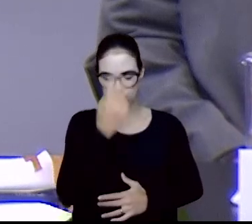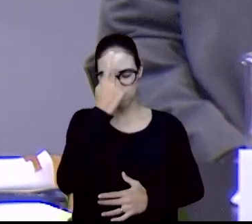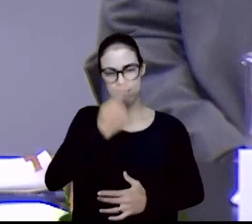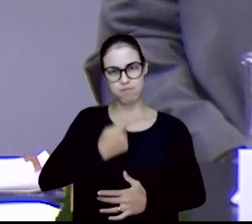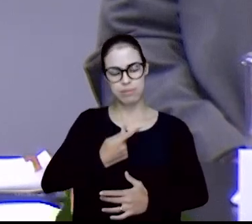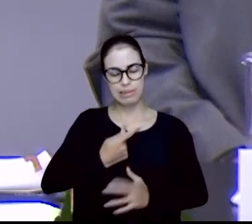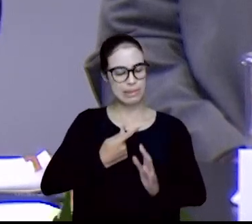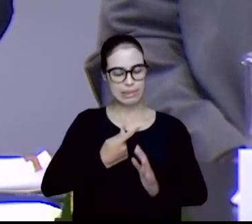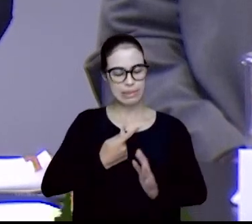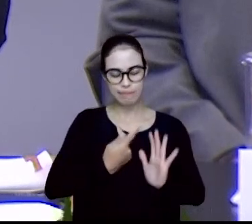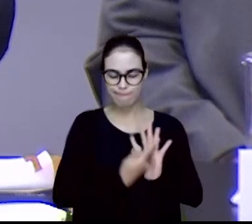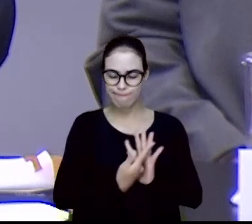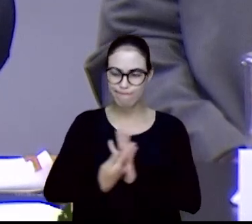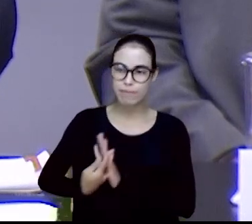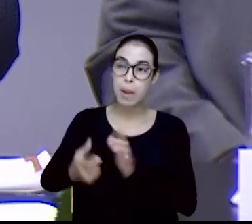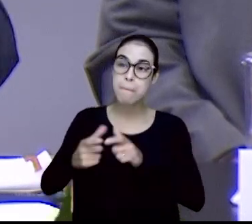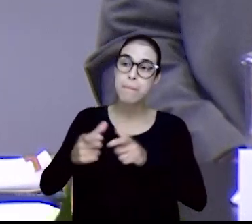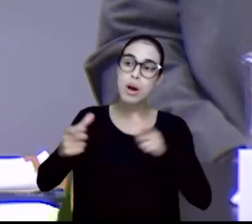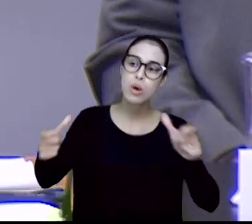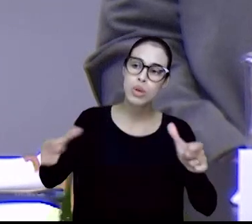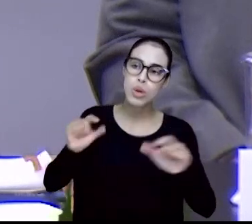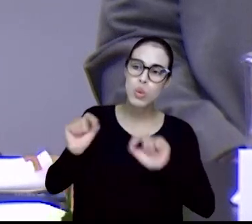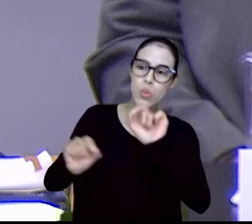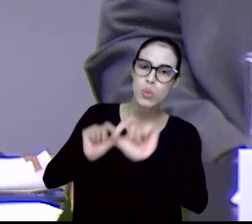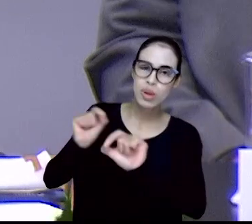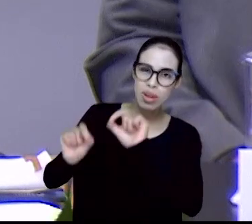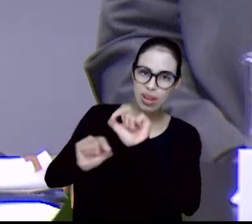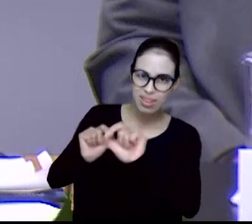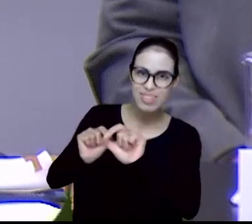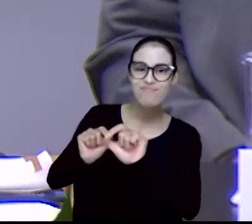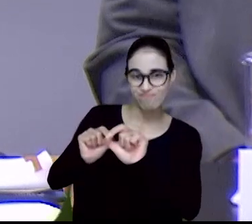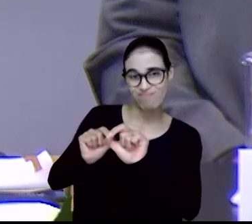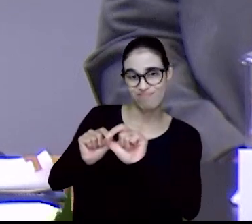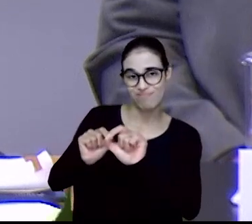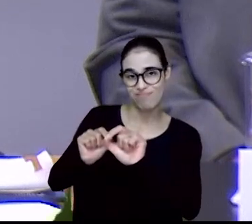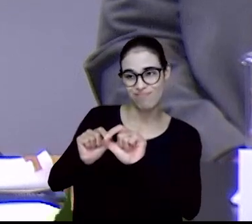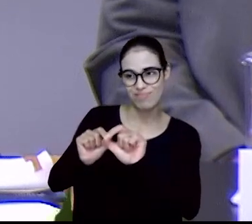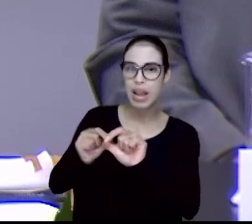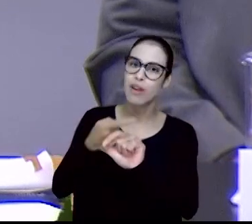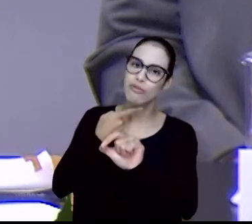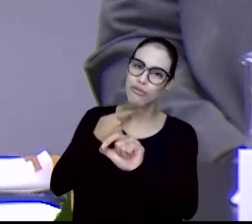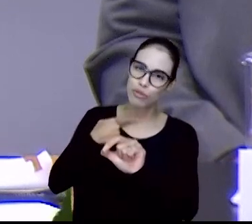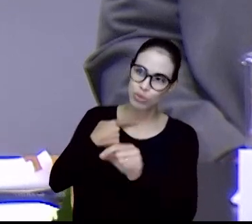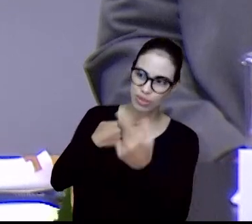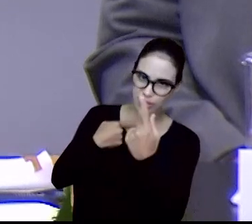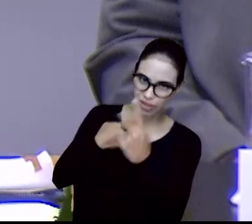ao coletivo, quando o coletivo tenha se imposto por vontade